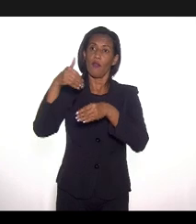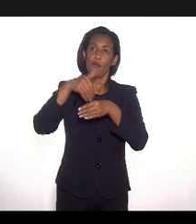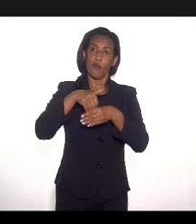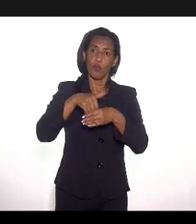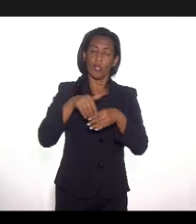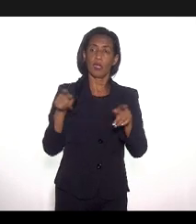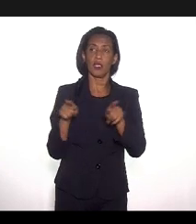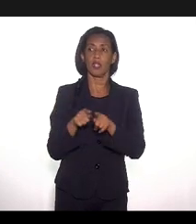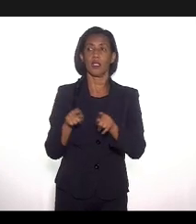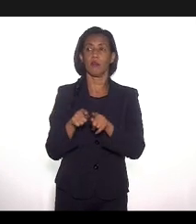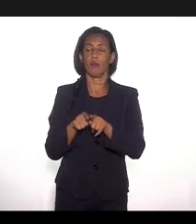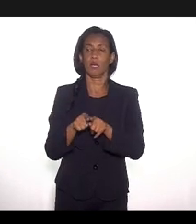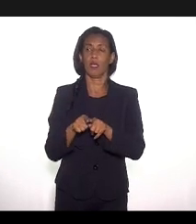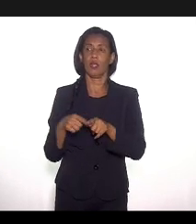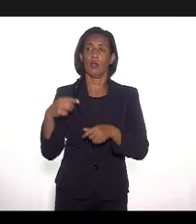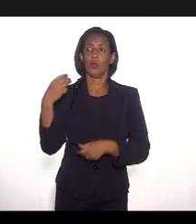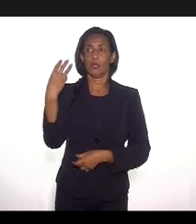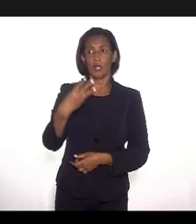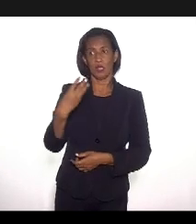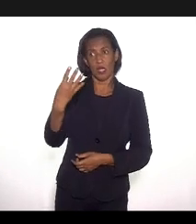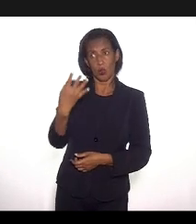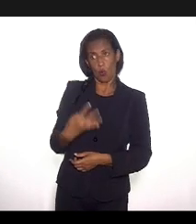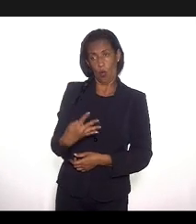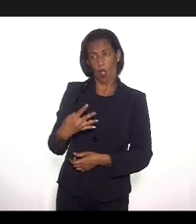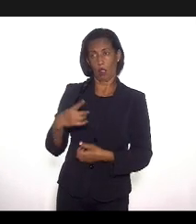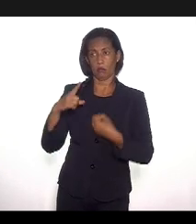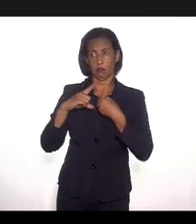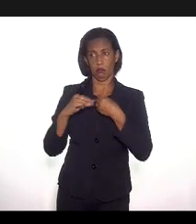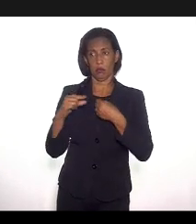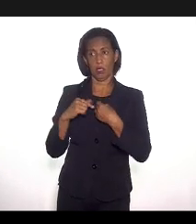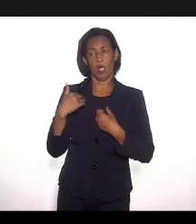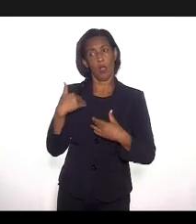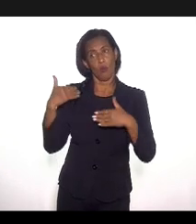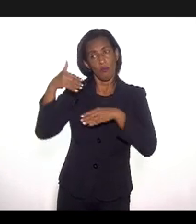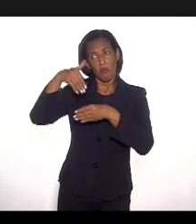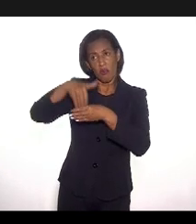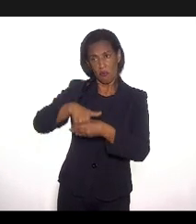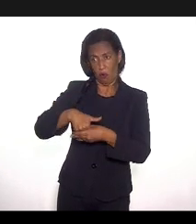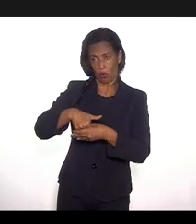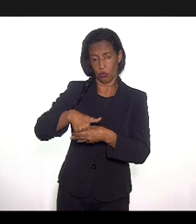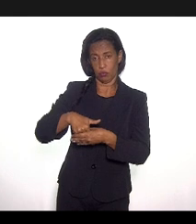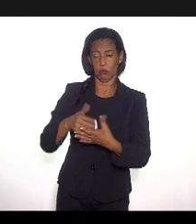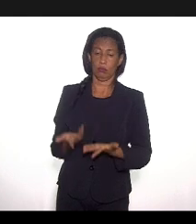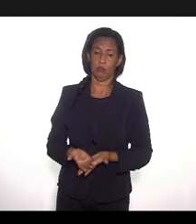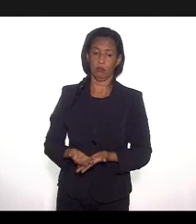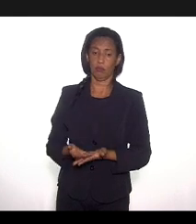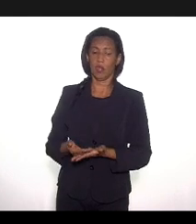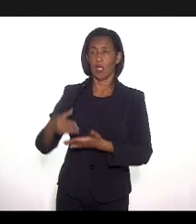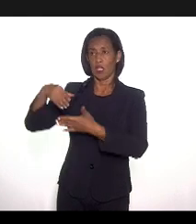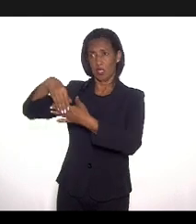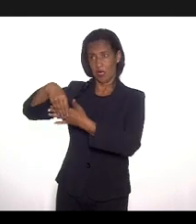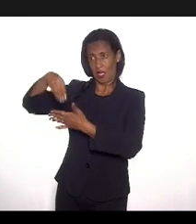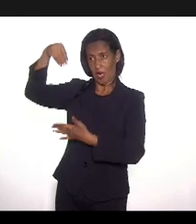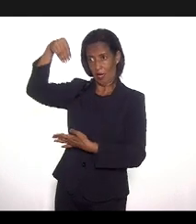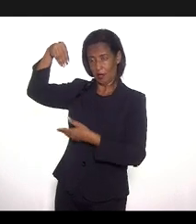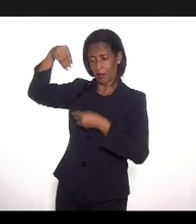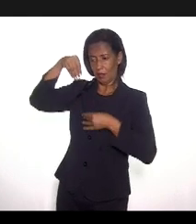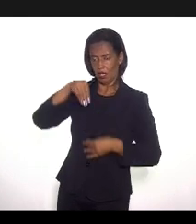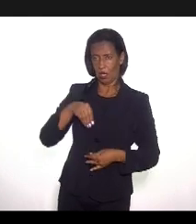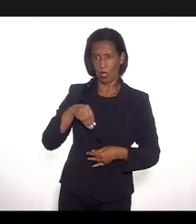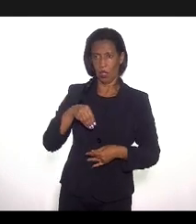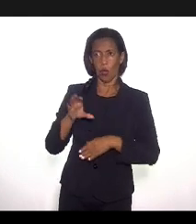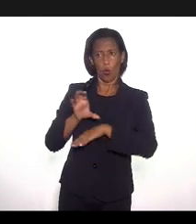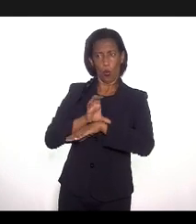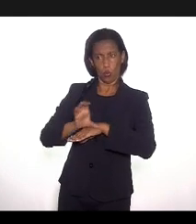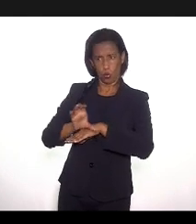tirar suprimir os artigos 3º e 4º. Então, esse é o meu voto. Desanexa, constitucionalidade, com